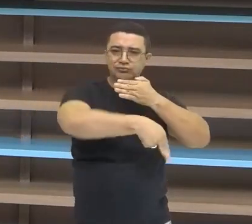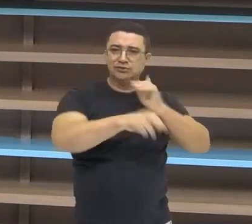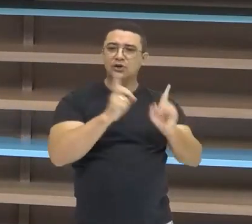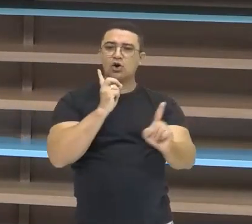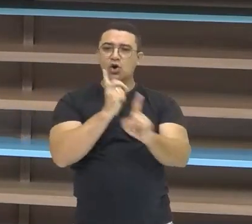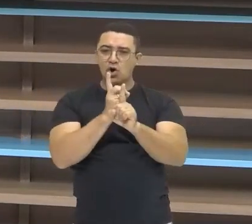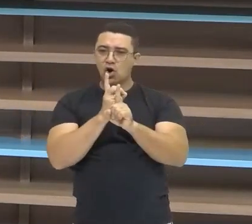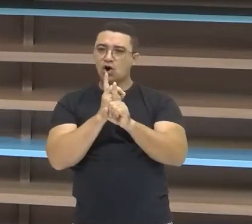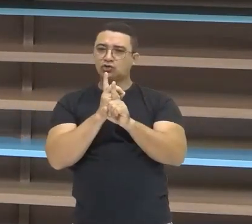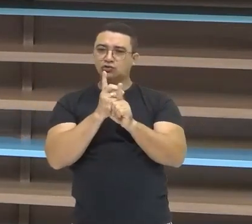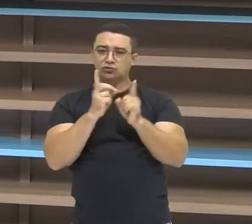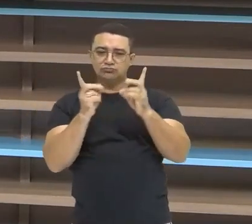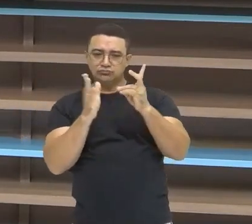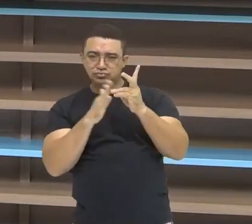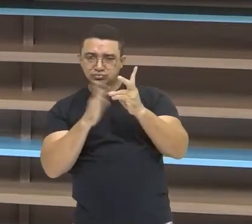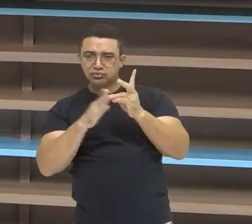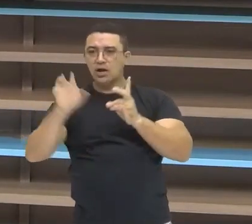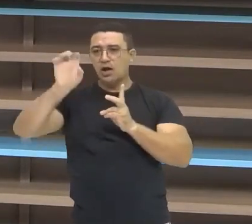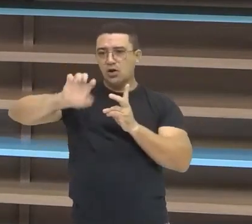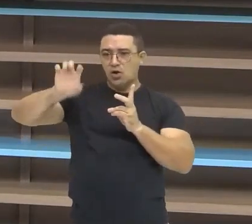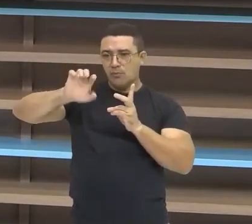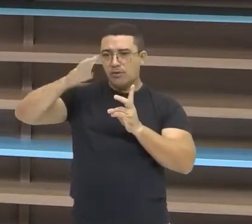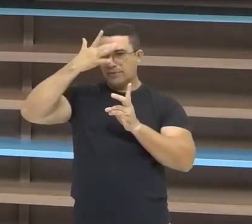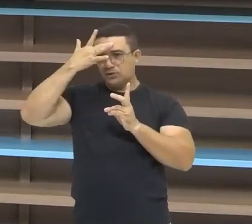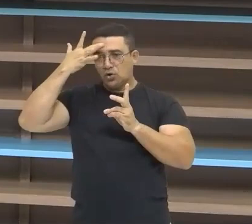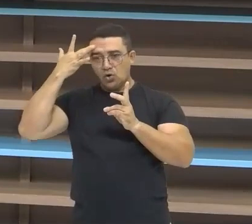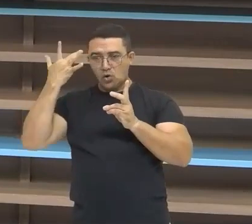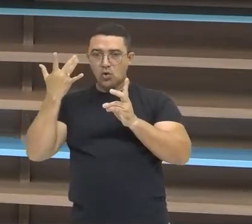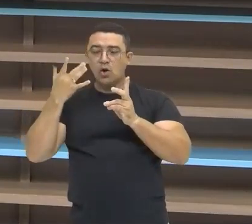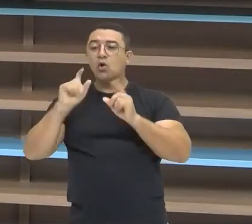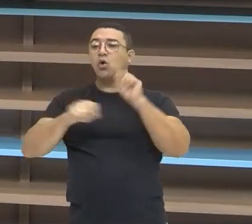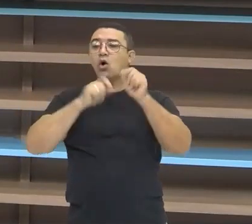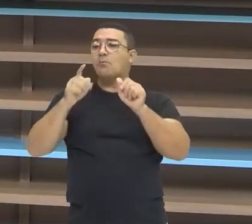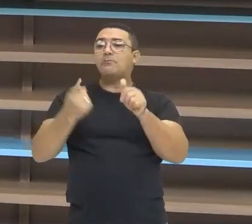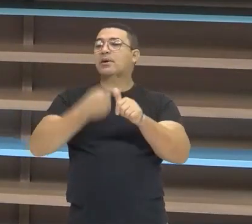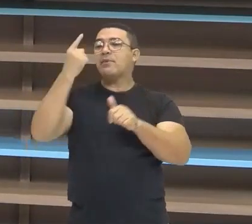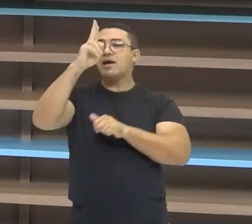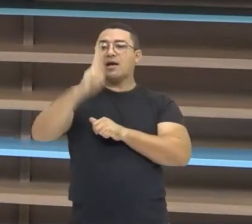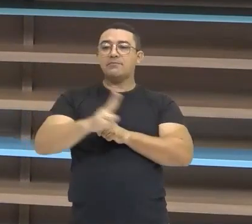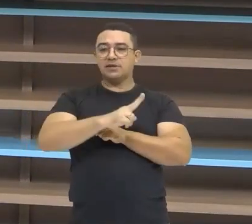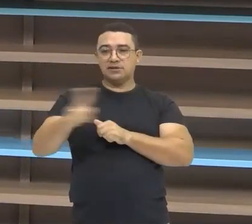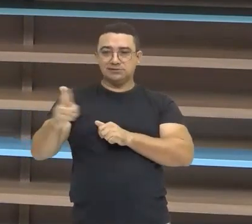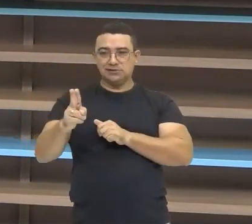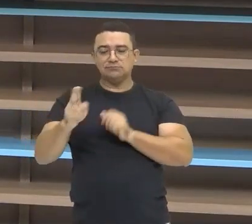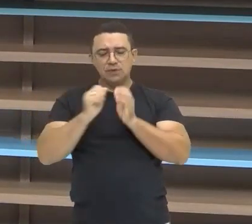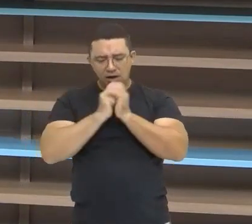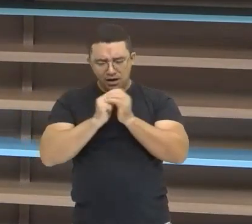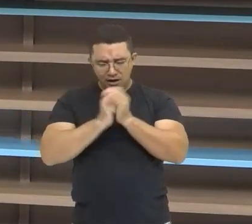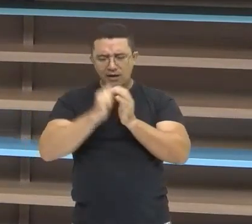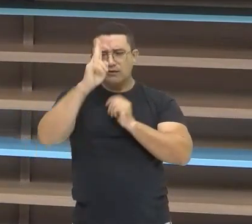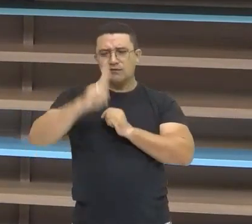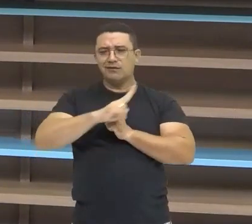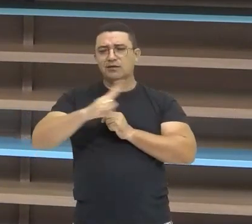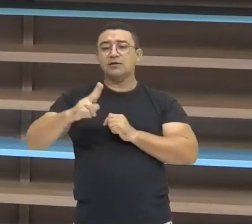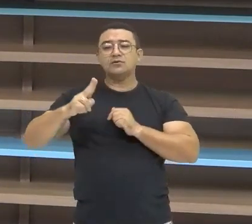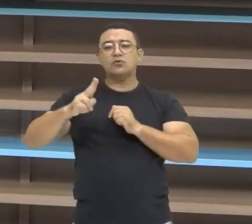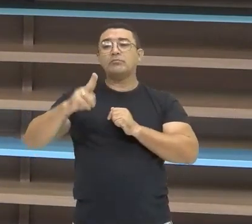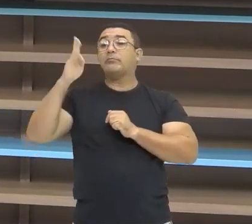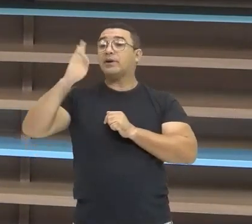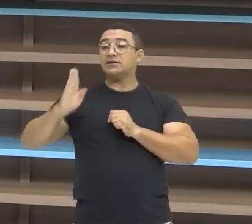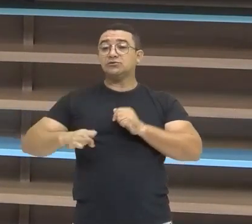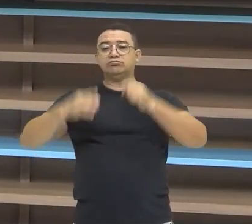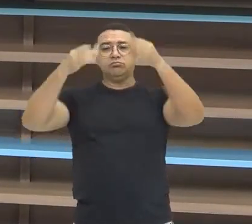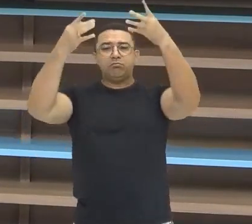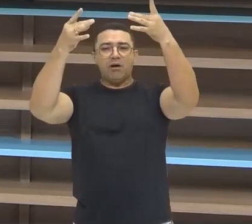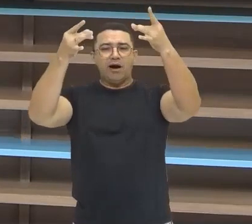encontro dos nativos com os europeus, como foi rezada a primeira missa no Brasil. Ele fez toda uma descrição. Mas ele não foi